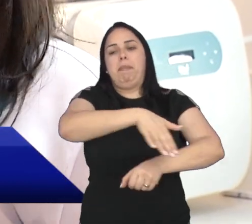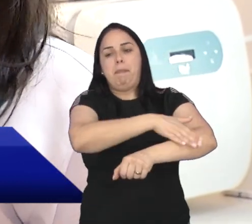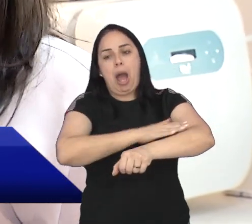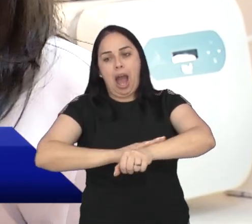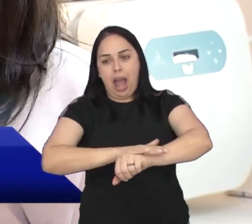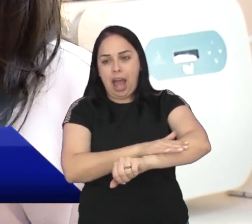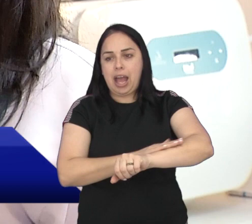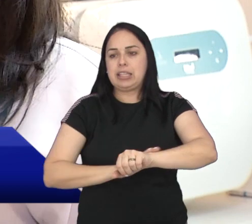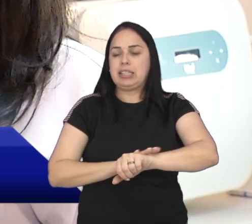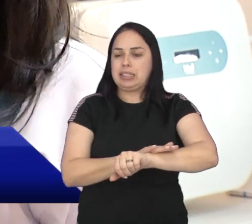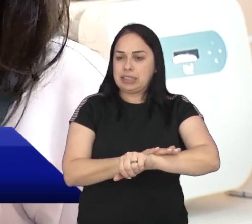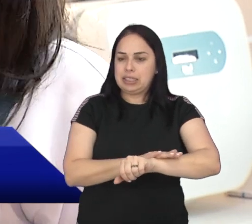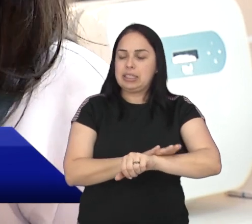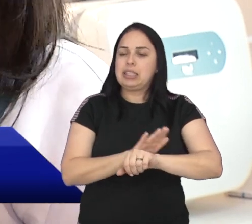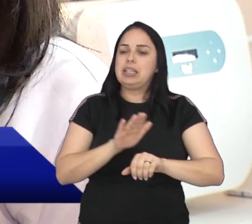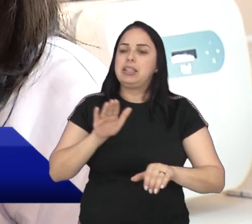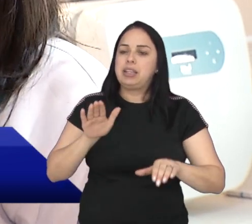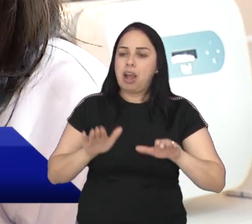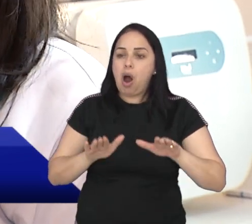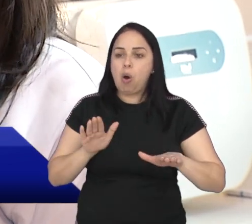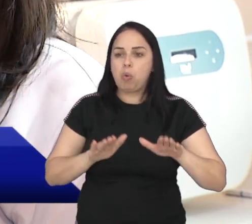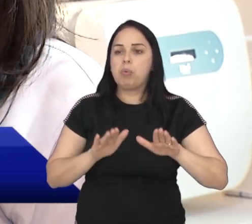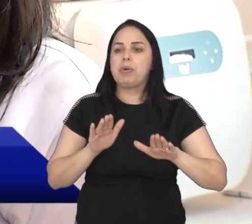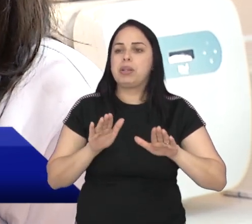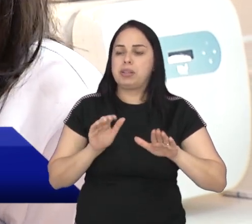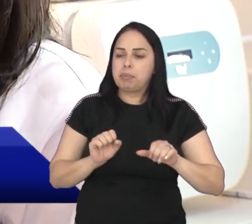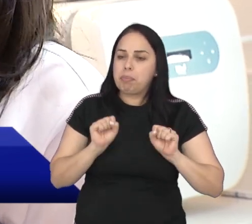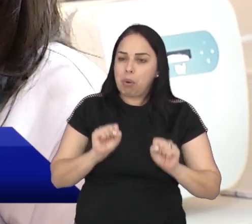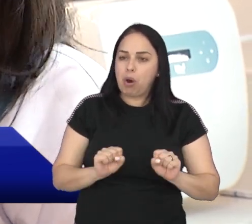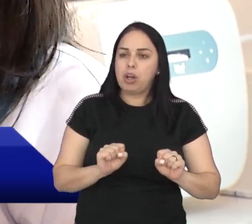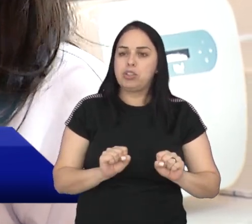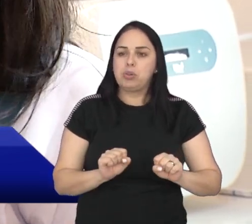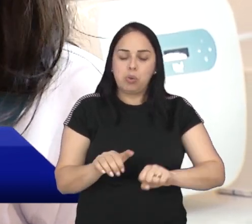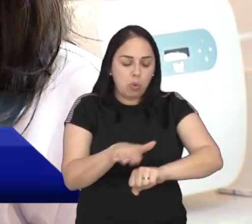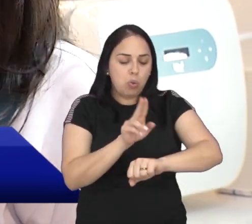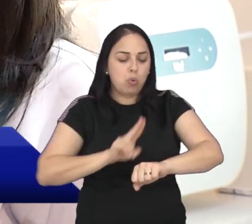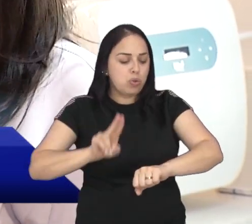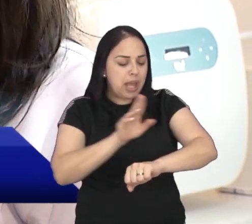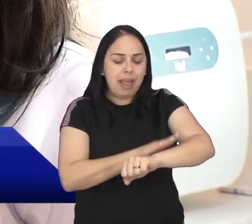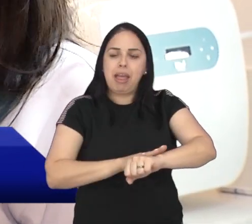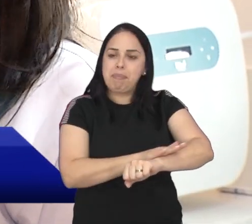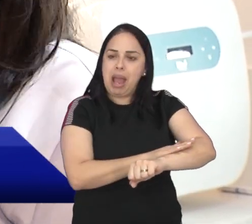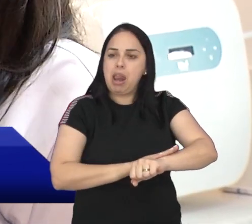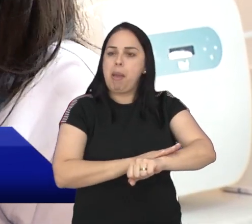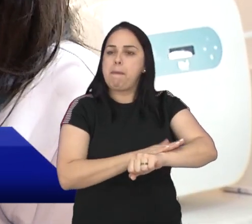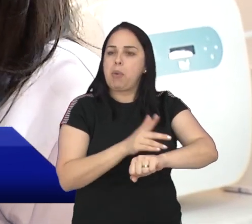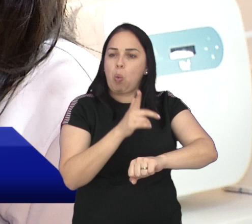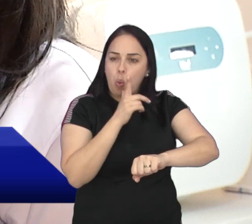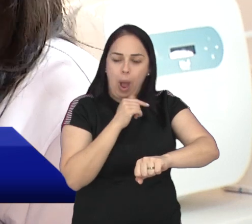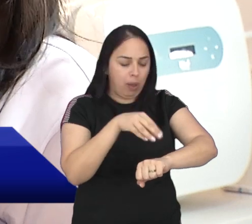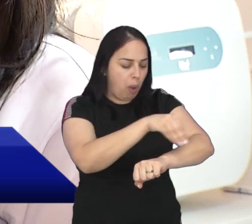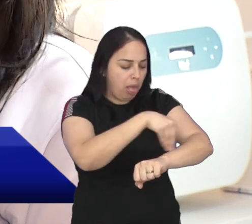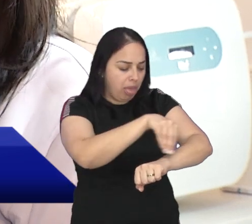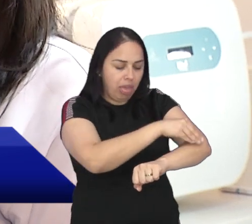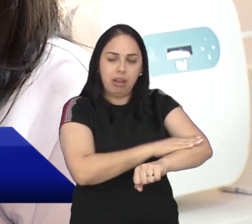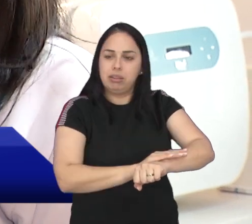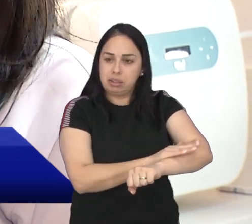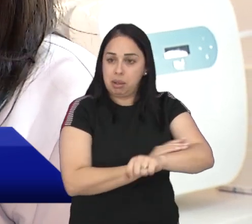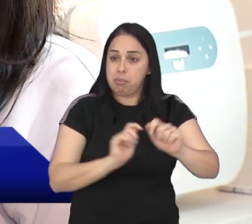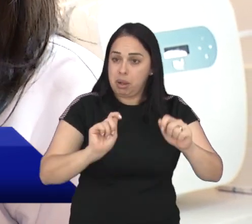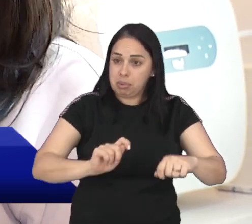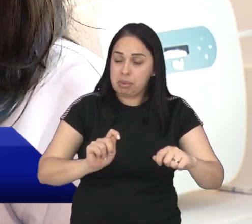Sempre depois de mergulhar. Existem algumas opções de filtro que podem ser aplicadas na pele úmida, né,